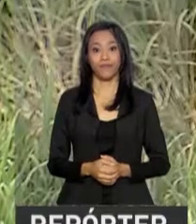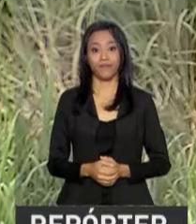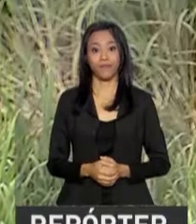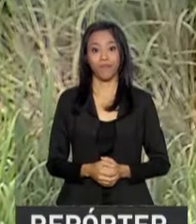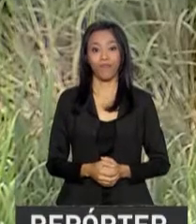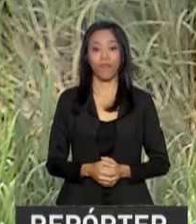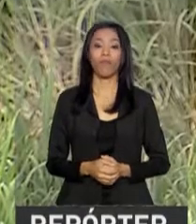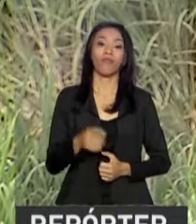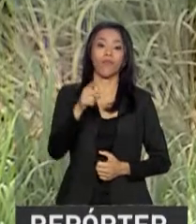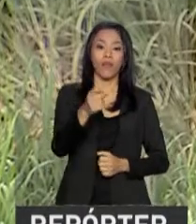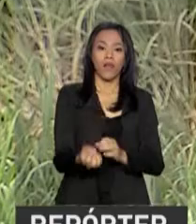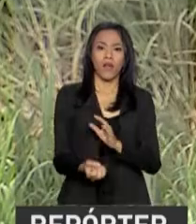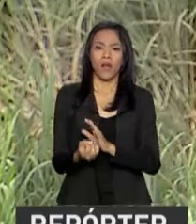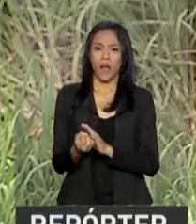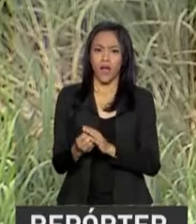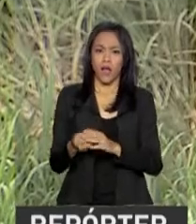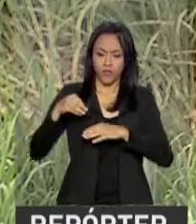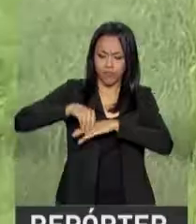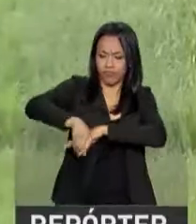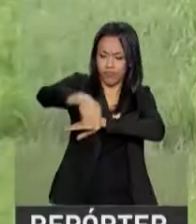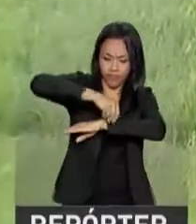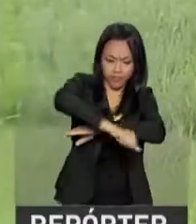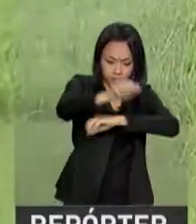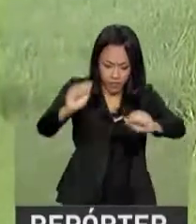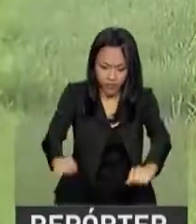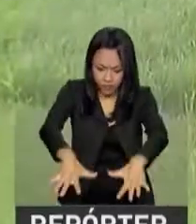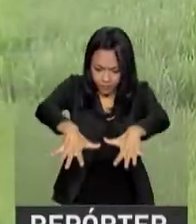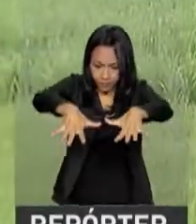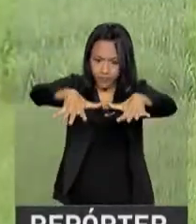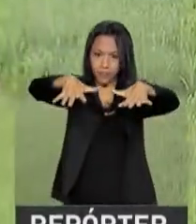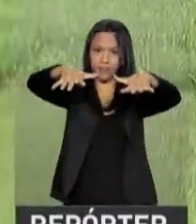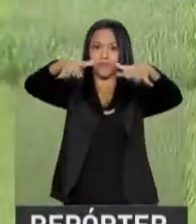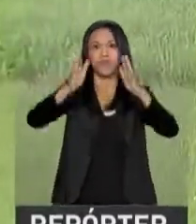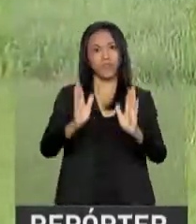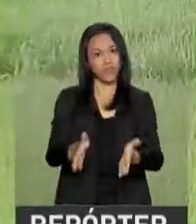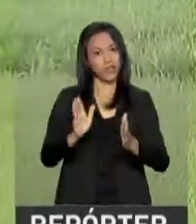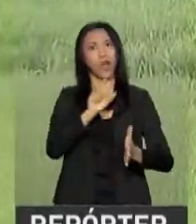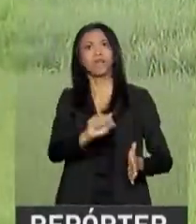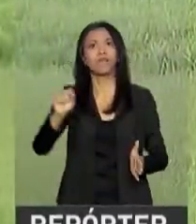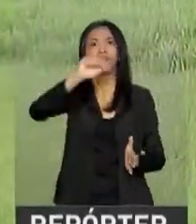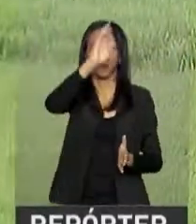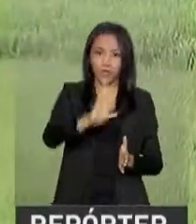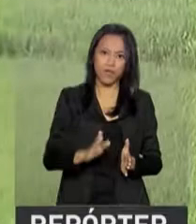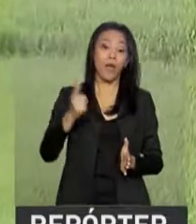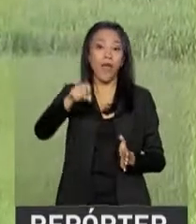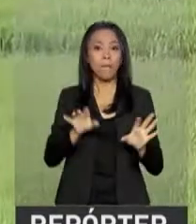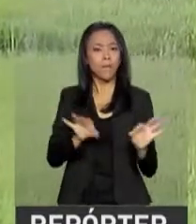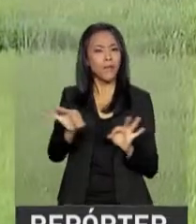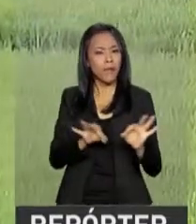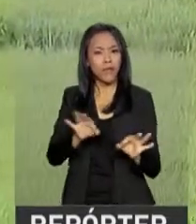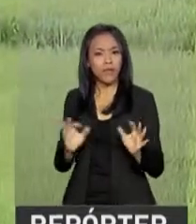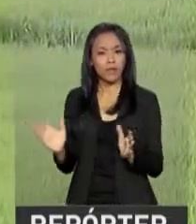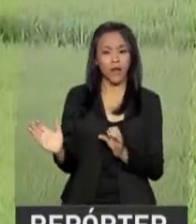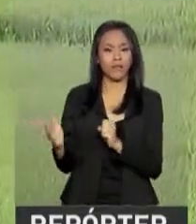as plantações já se desenvolveram em boa parte do país o tempo dos últimos preparativos para a colheita da